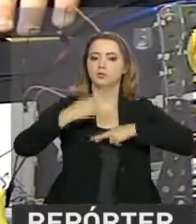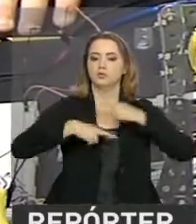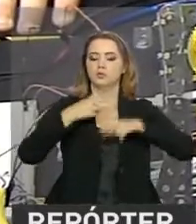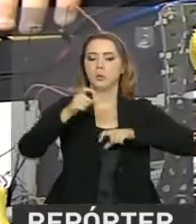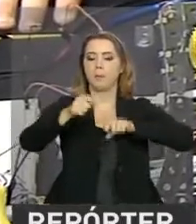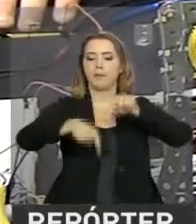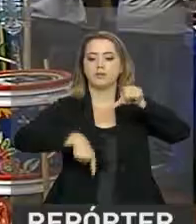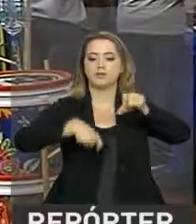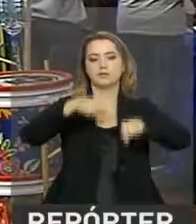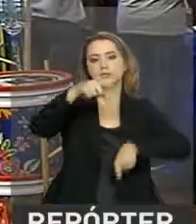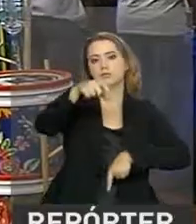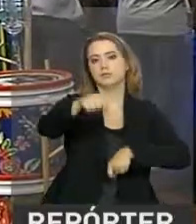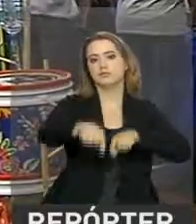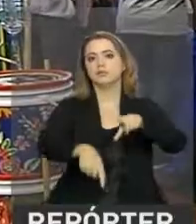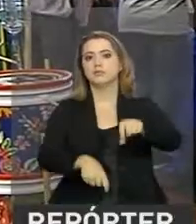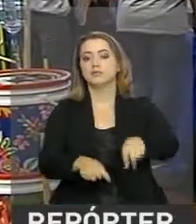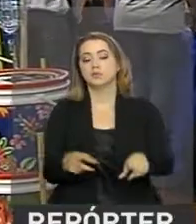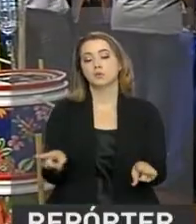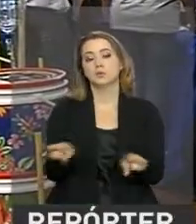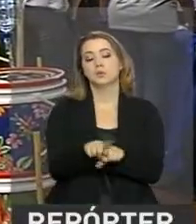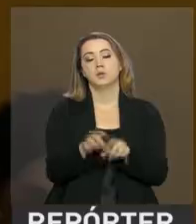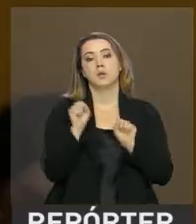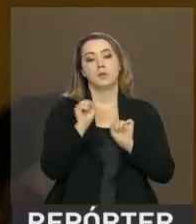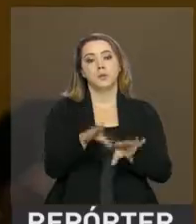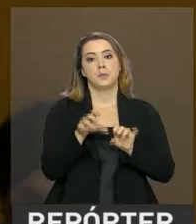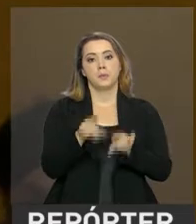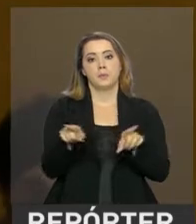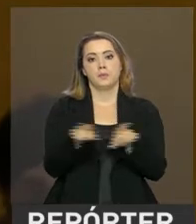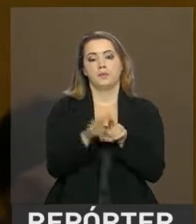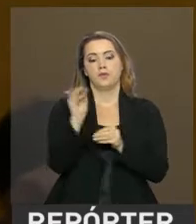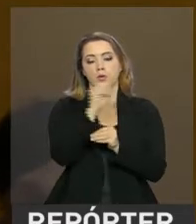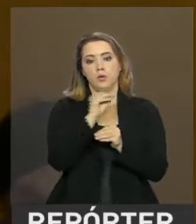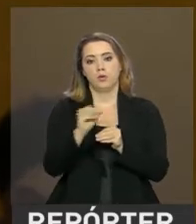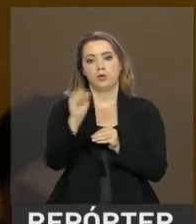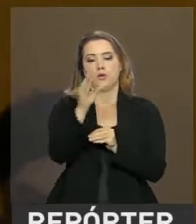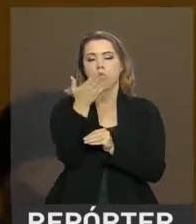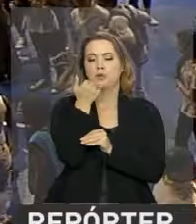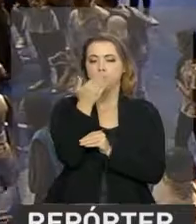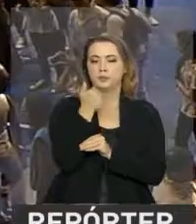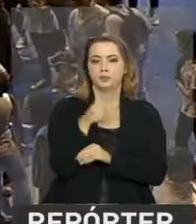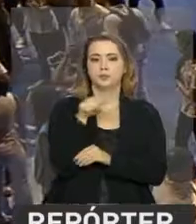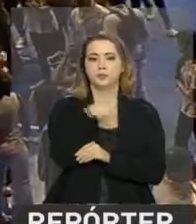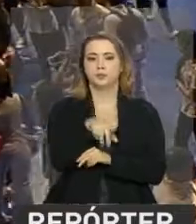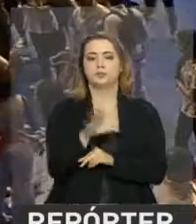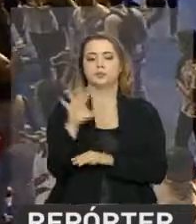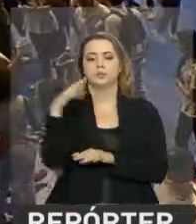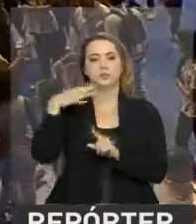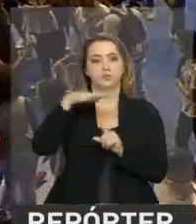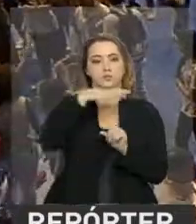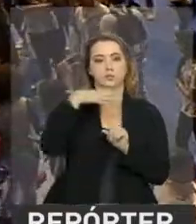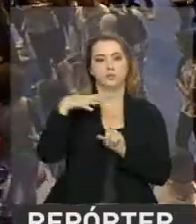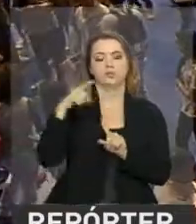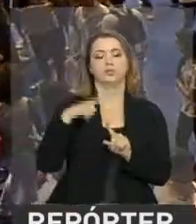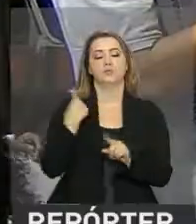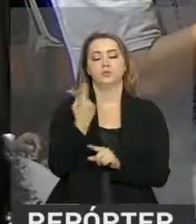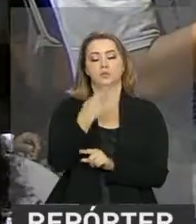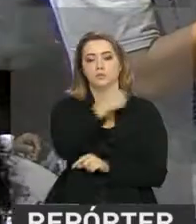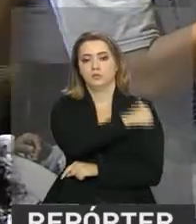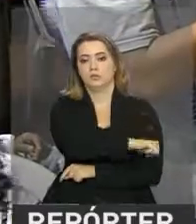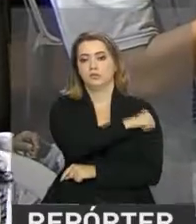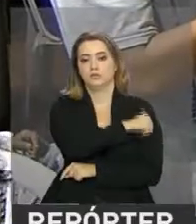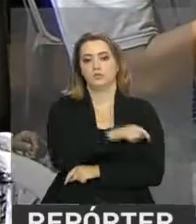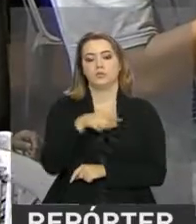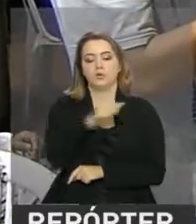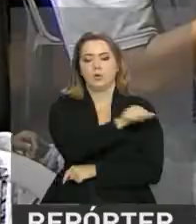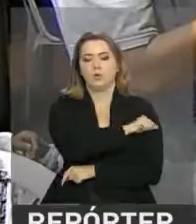plantar sementes. Além de aulas interativas sobre cuidados com o que comemos. Nesta Feira de Ciências do Rio de Janeiro, são